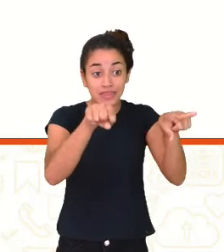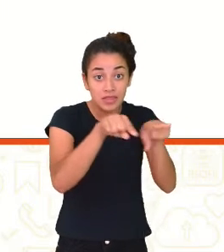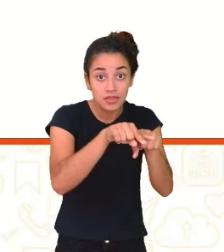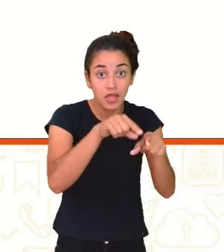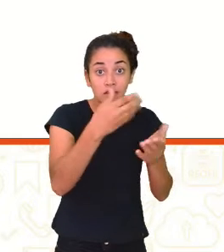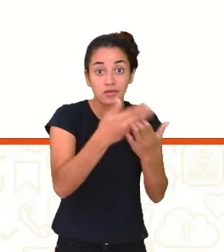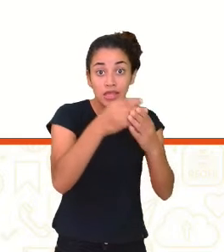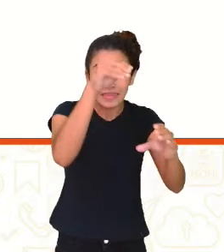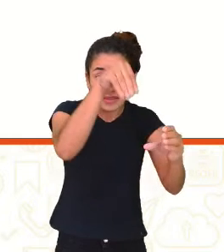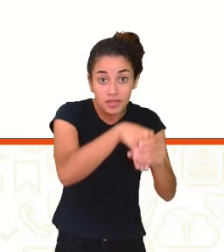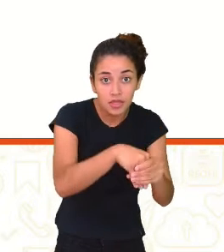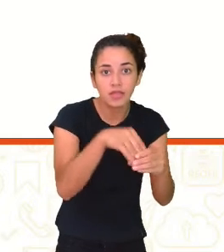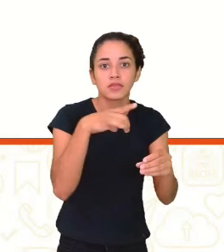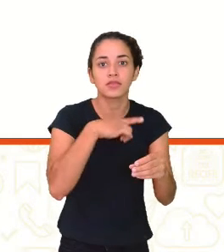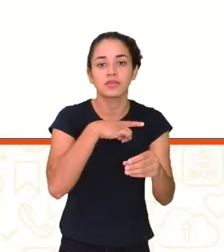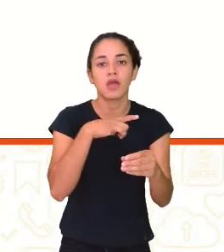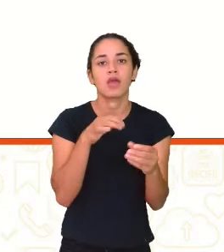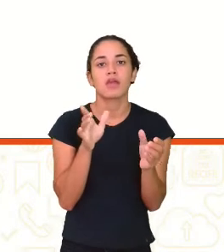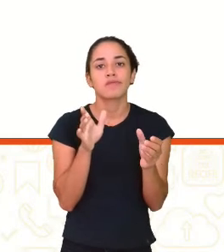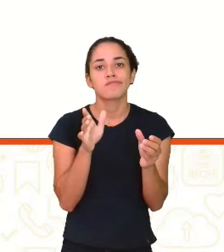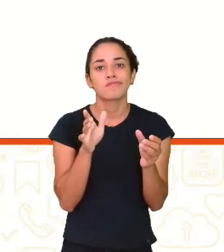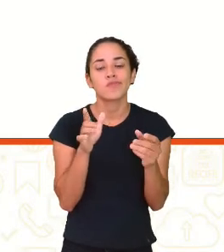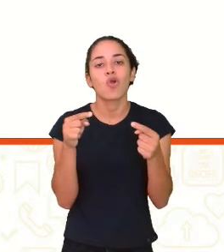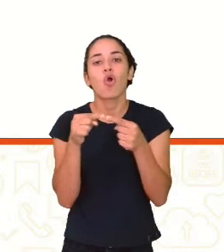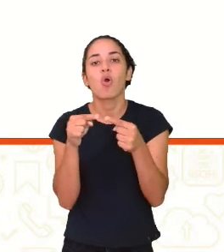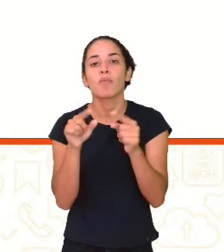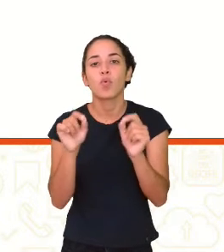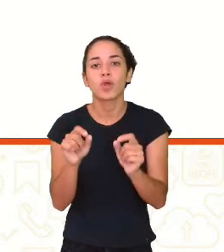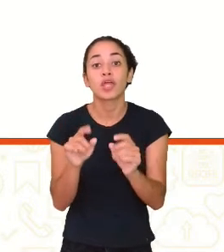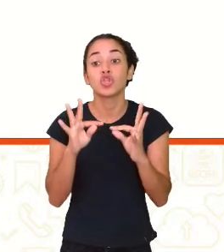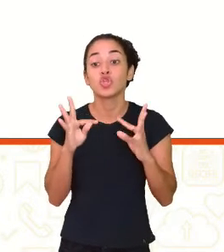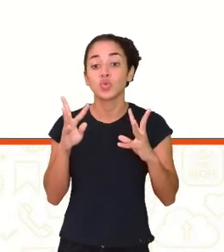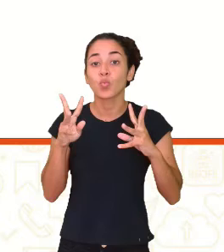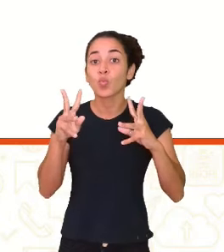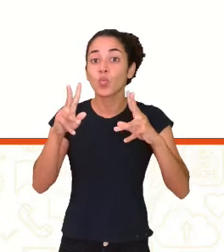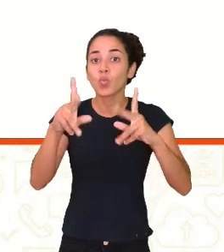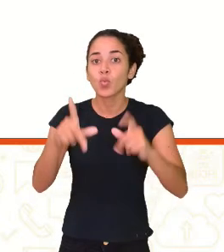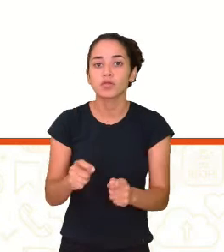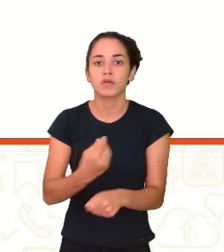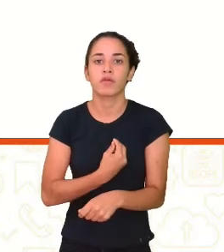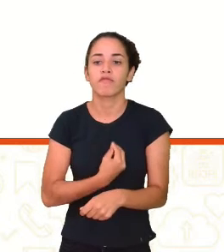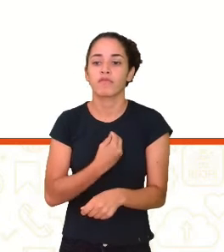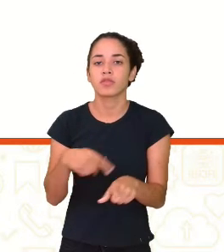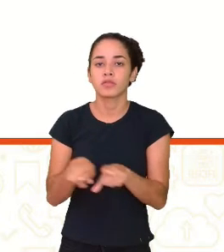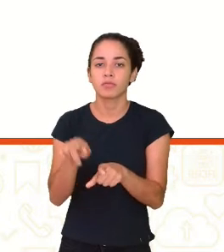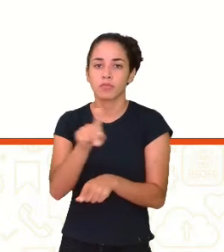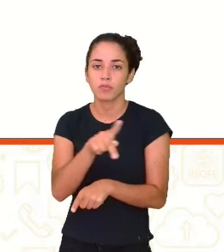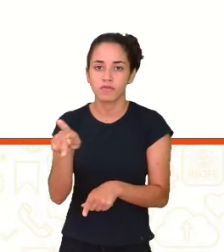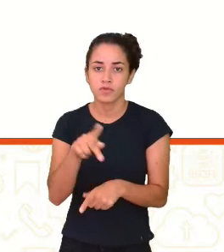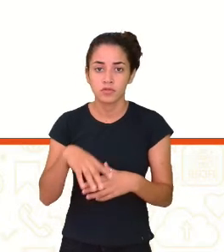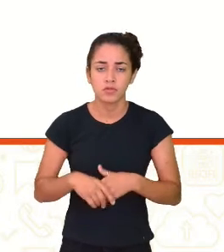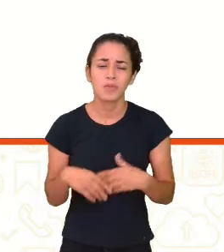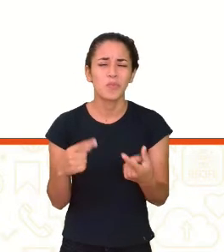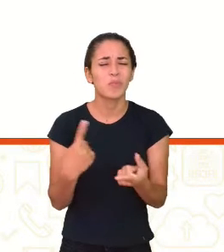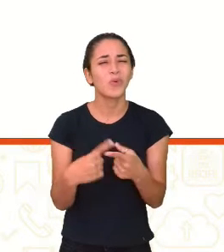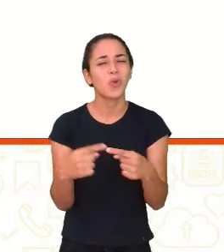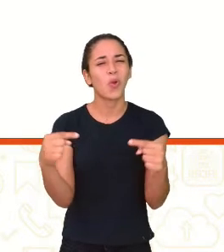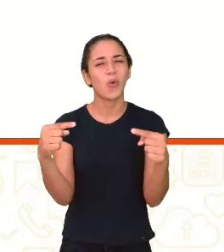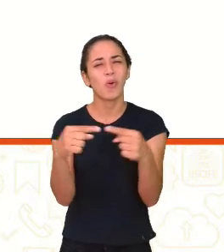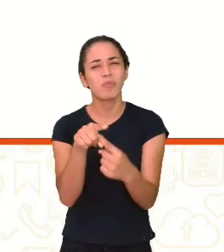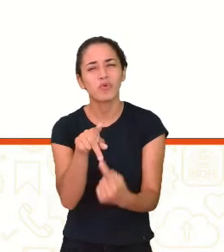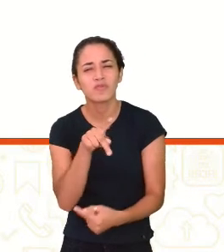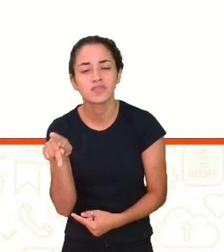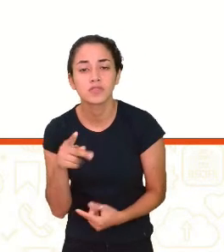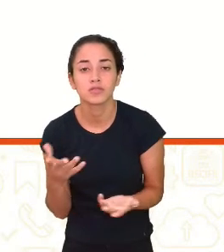estão diretamente ligadas a todas as vivências do professor. Por que está relacionada ao